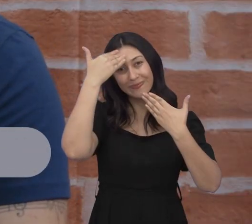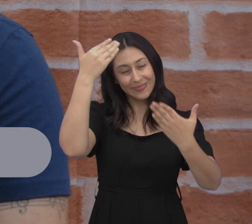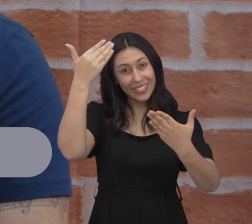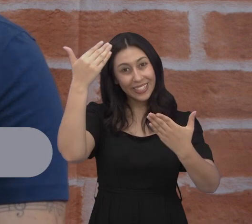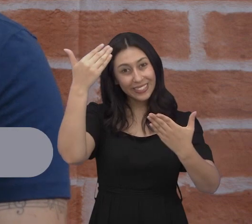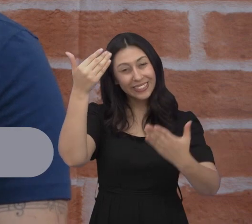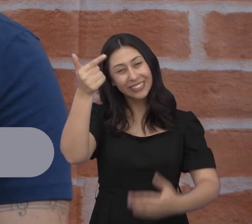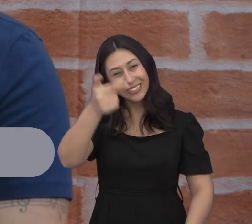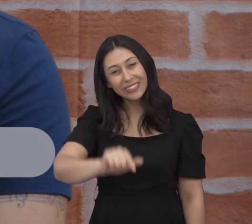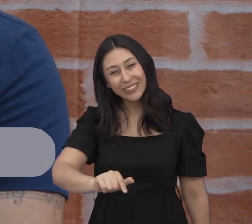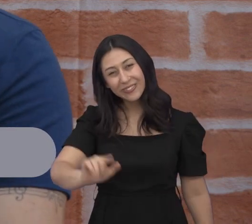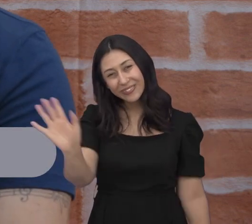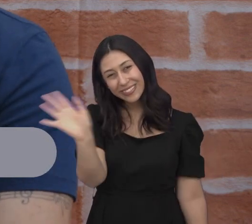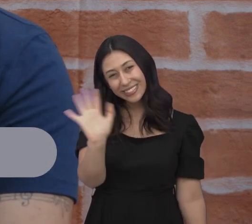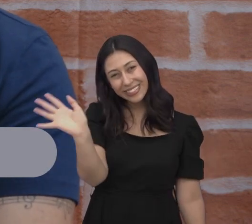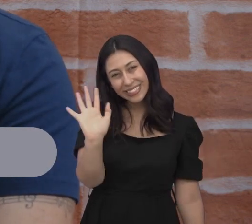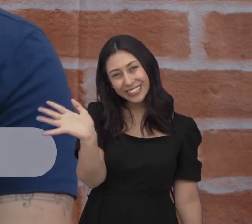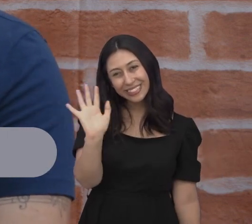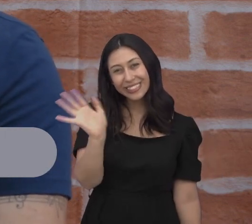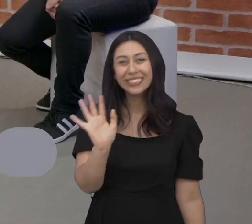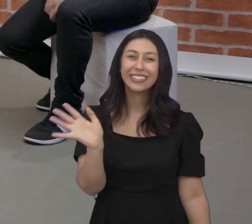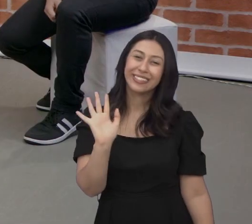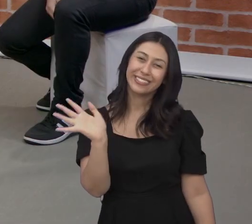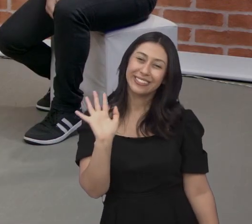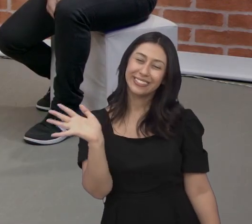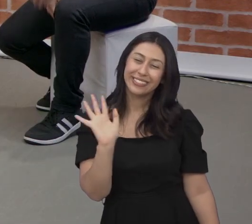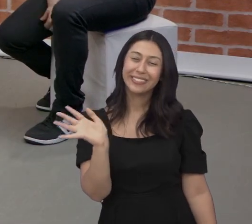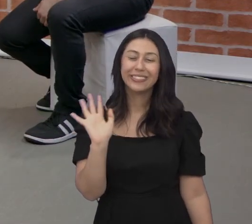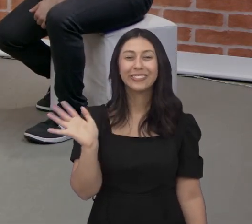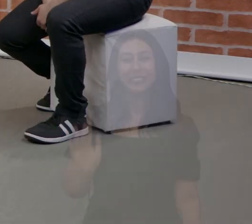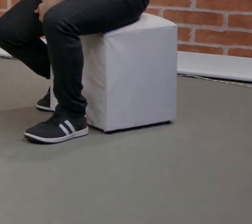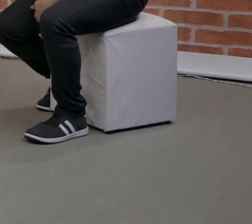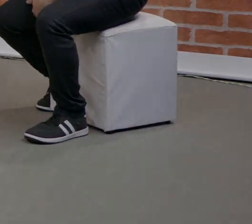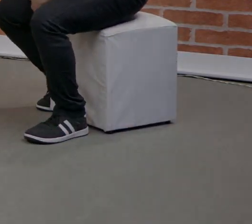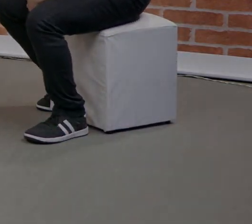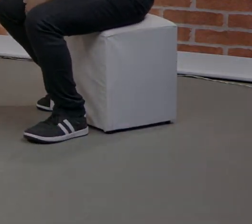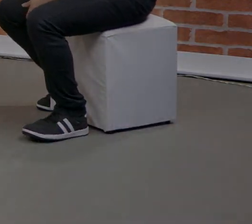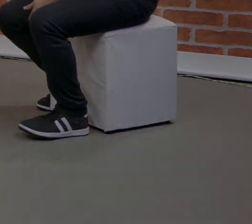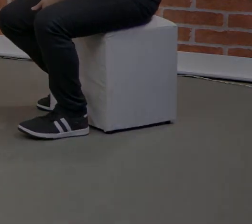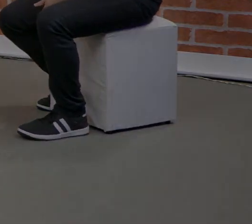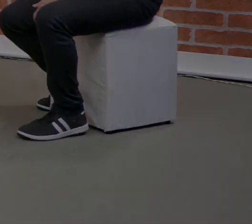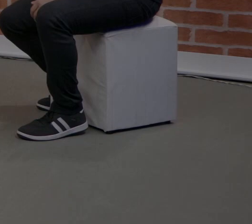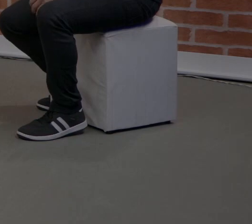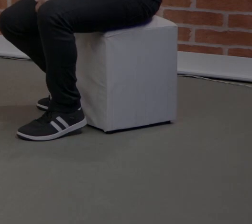brigadão. Mais uma vez. Tchau, tchau. Até semana que vem. Tchau.